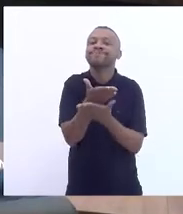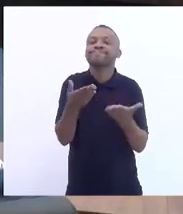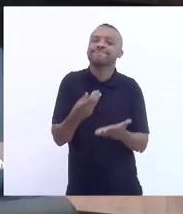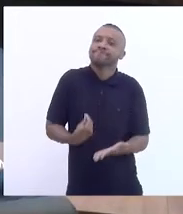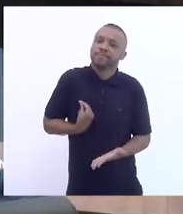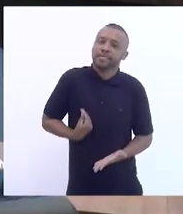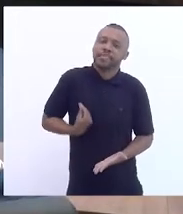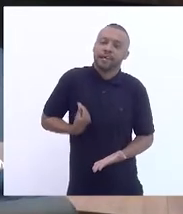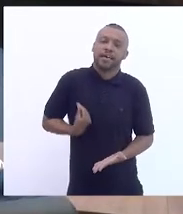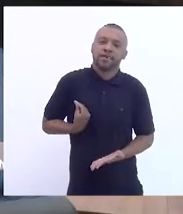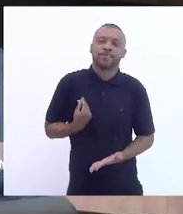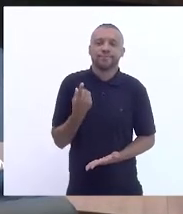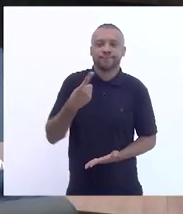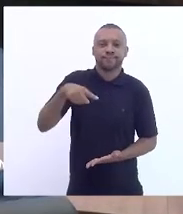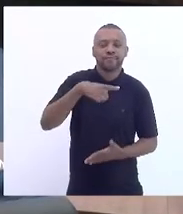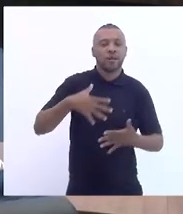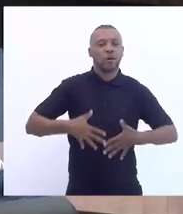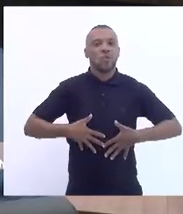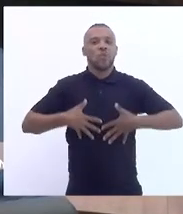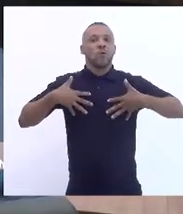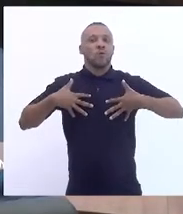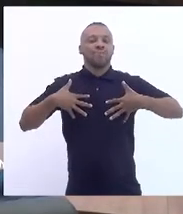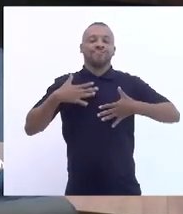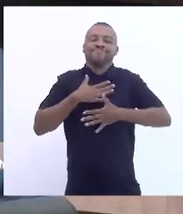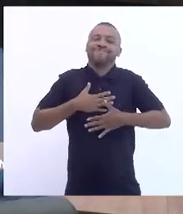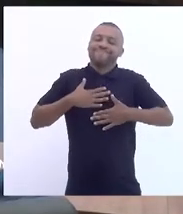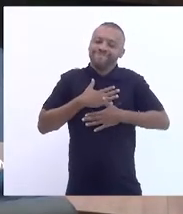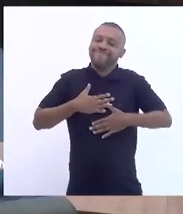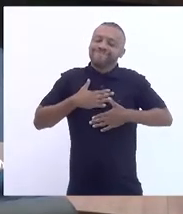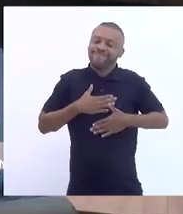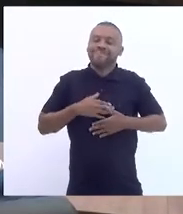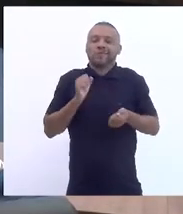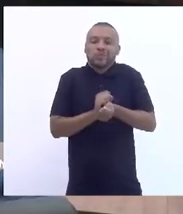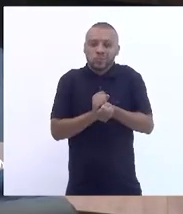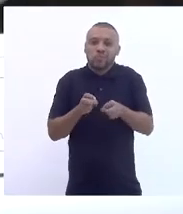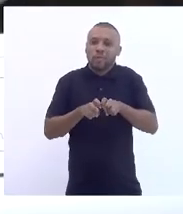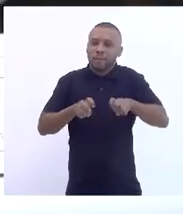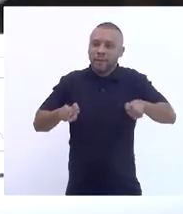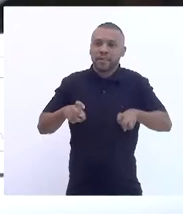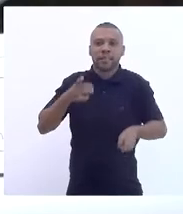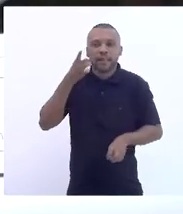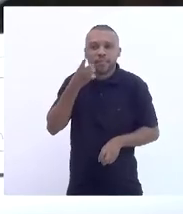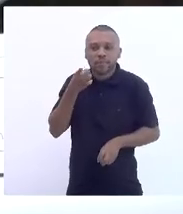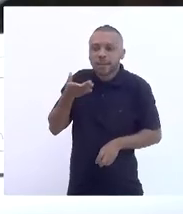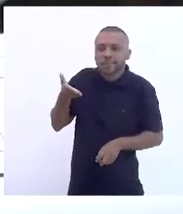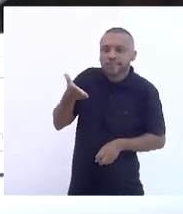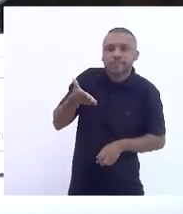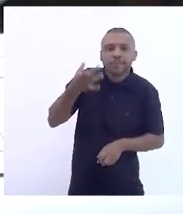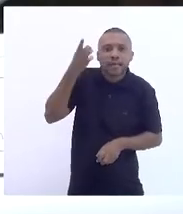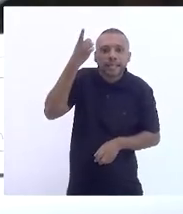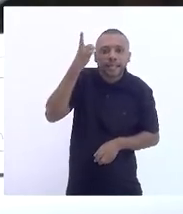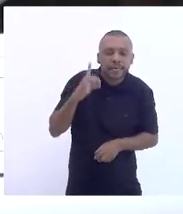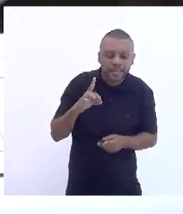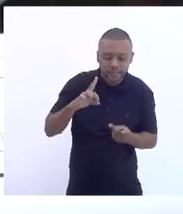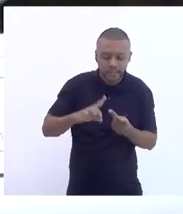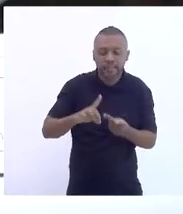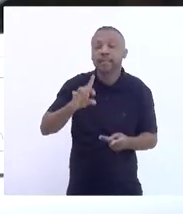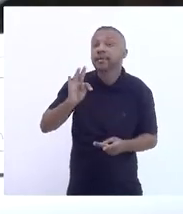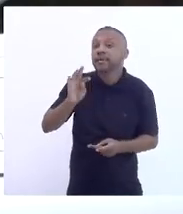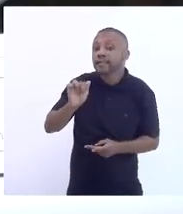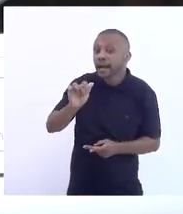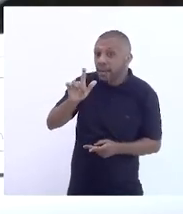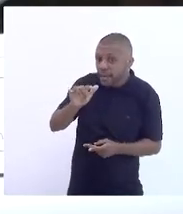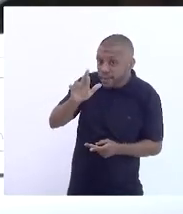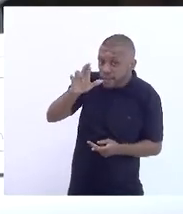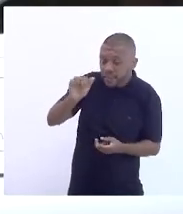presença aqui uma satisfação para mesa Deputados a Tânia Tá vira a